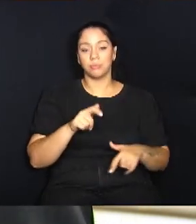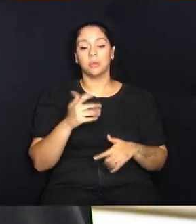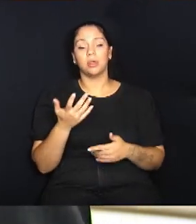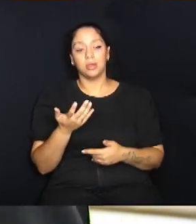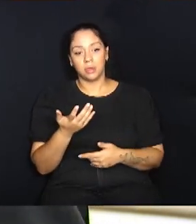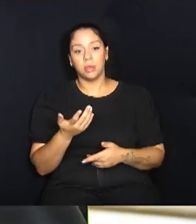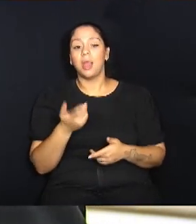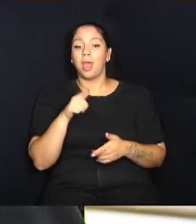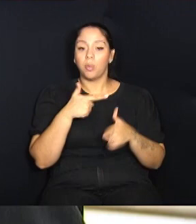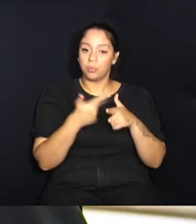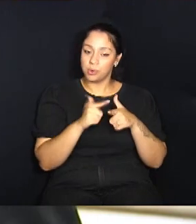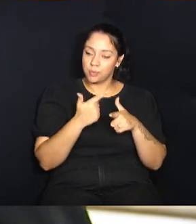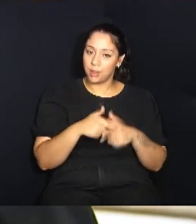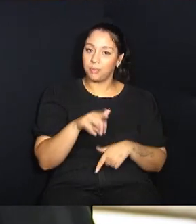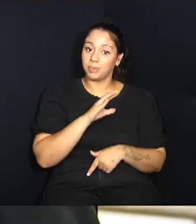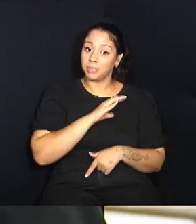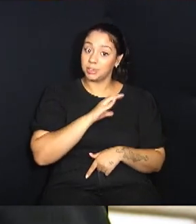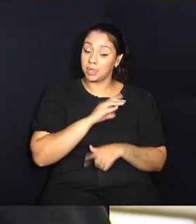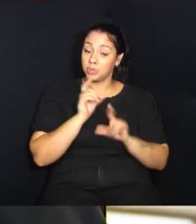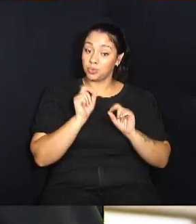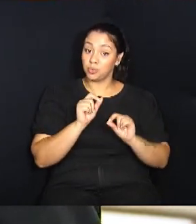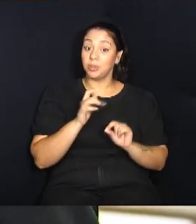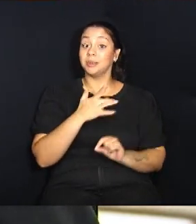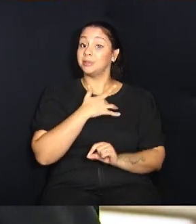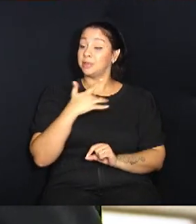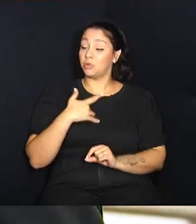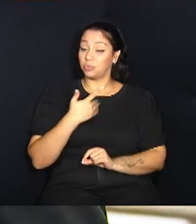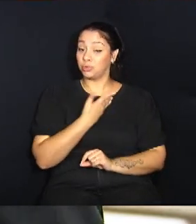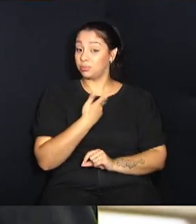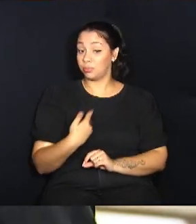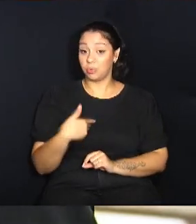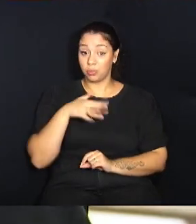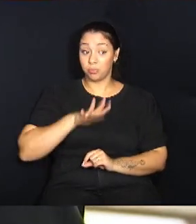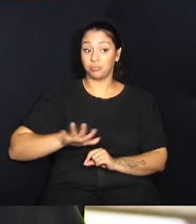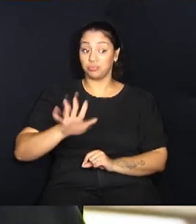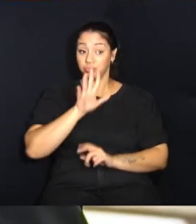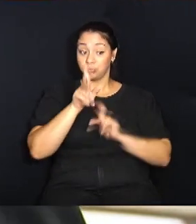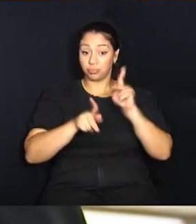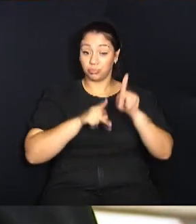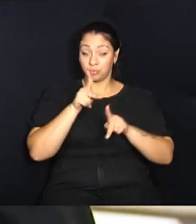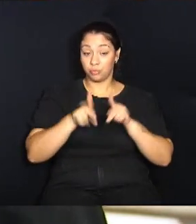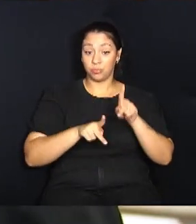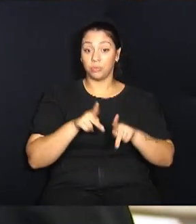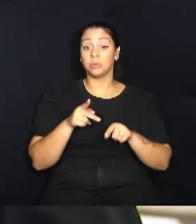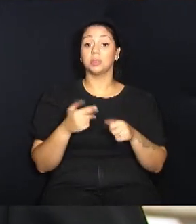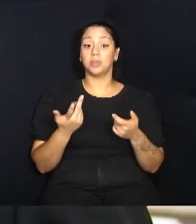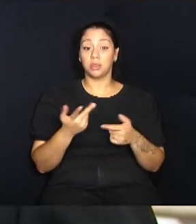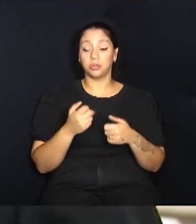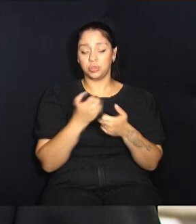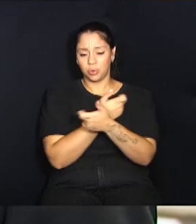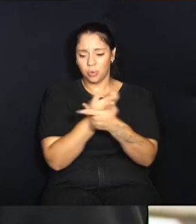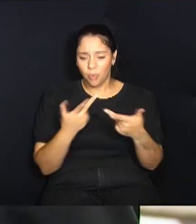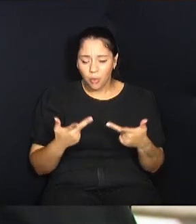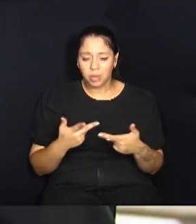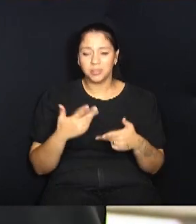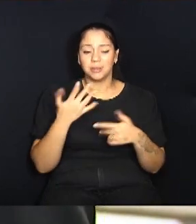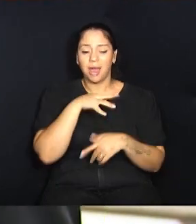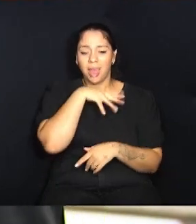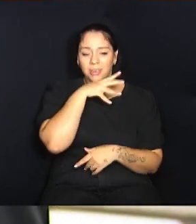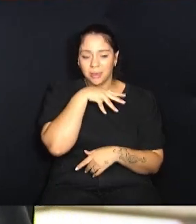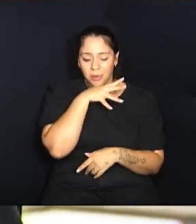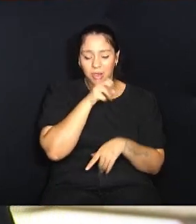para a cidade da ordem de saúde pública, que é a proliferação de peçonhas, né, de animais peçonhentos e também